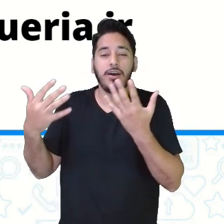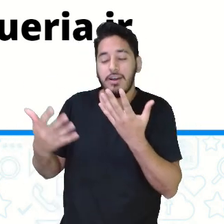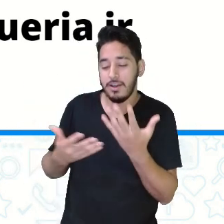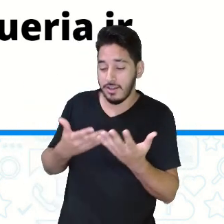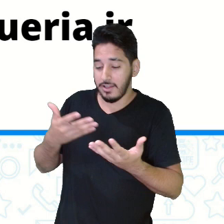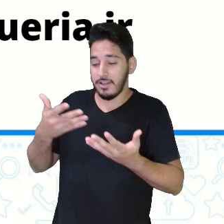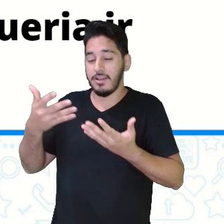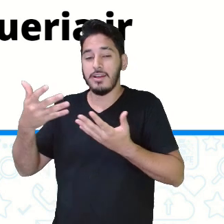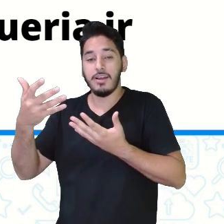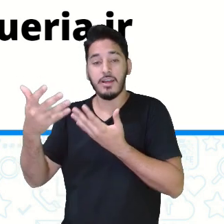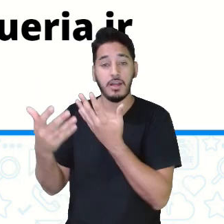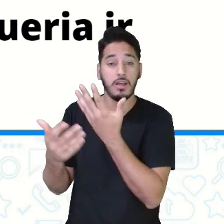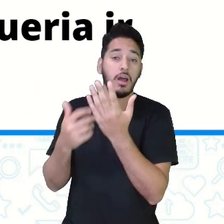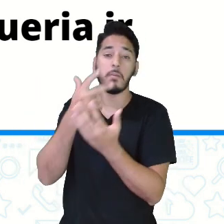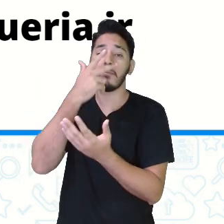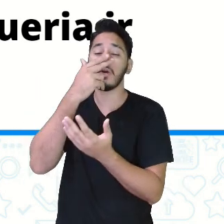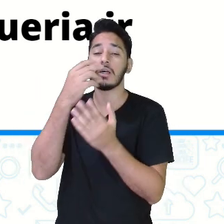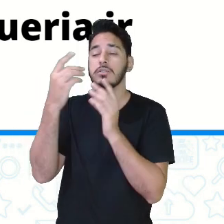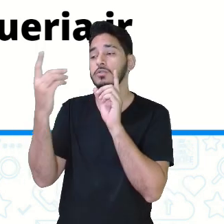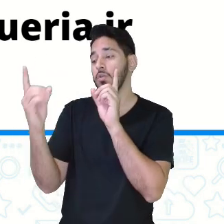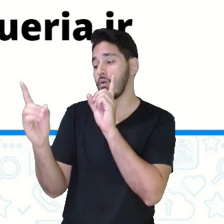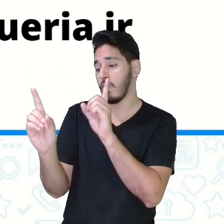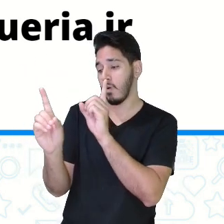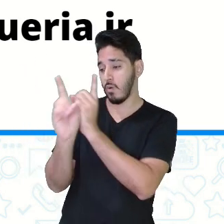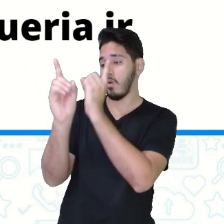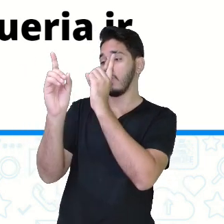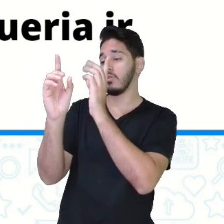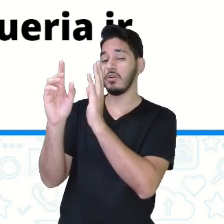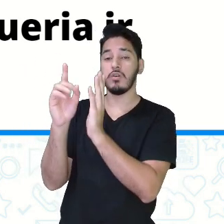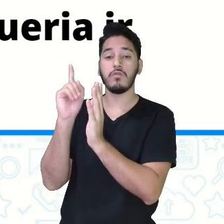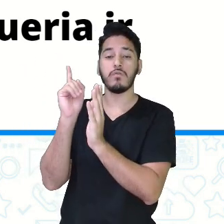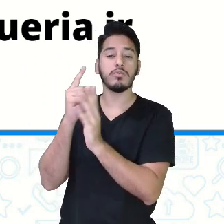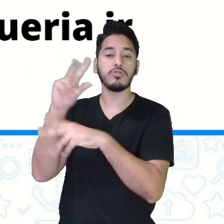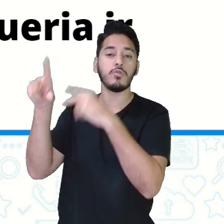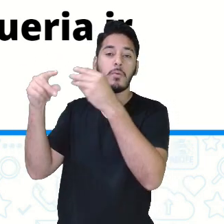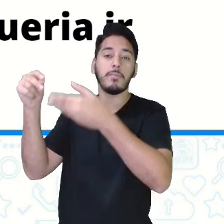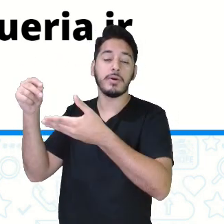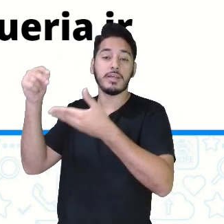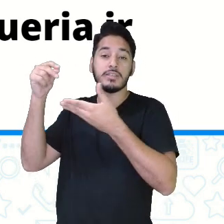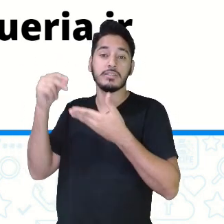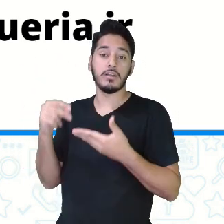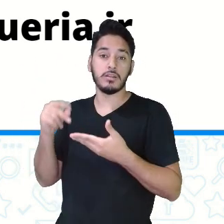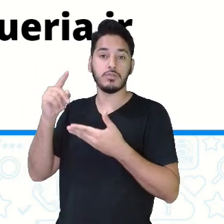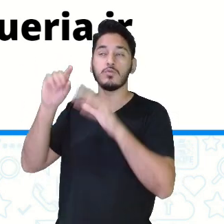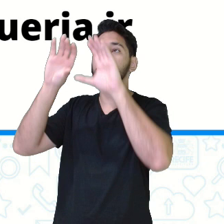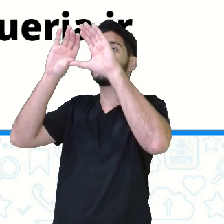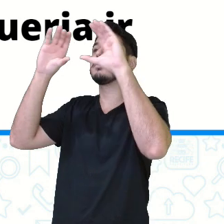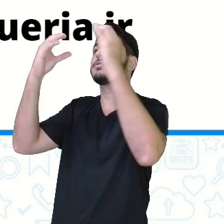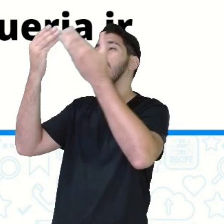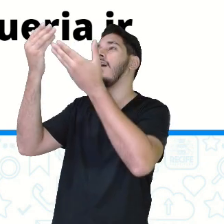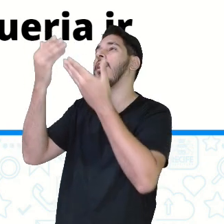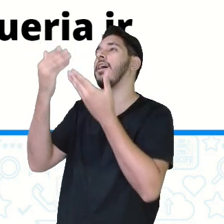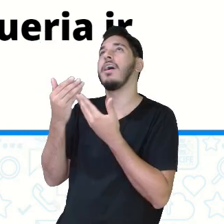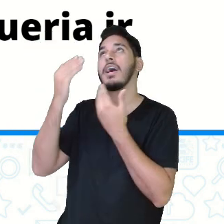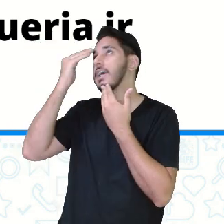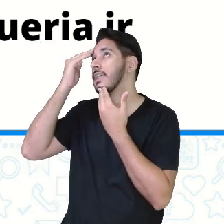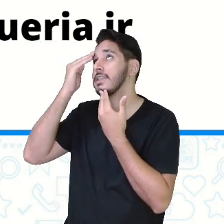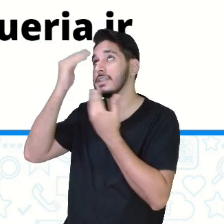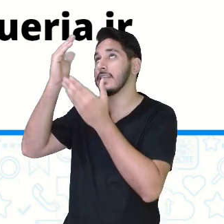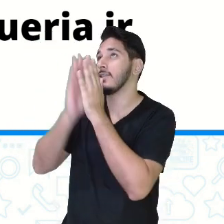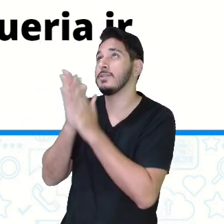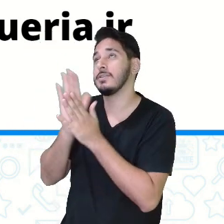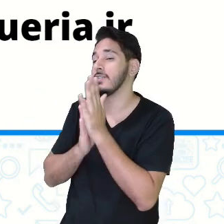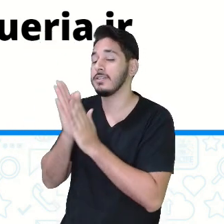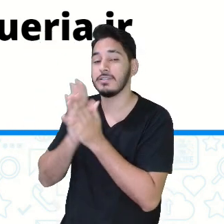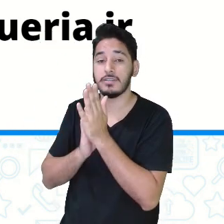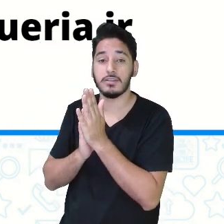enlevado, como se o encontro com a bela dançarina fosse um presente enviado pelo céu. Presente que ele